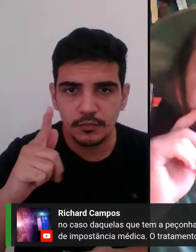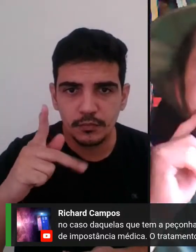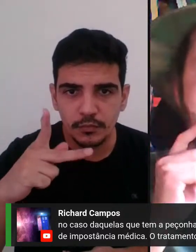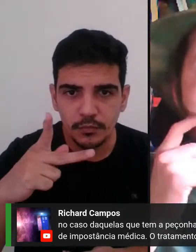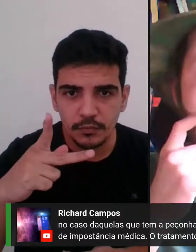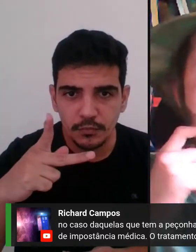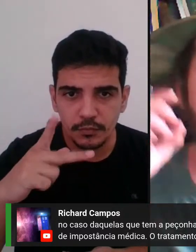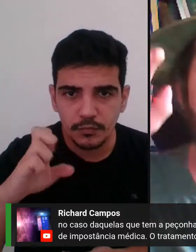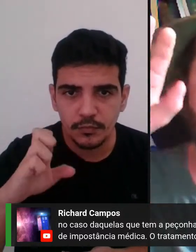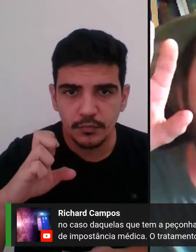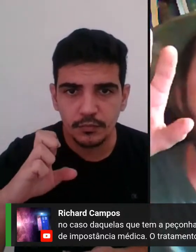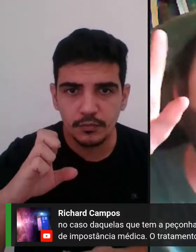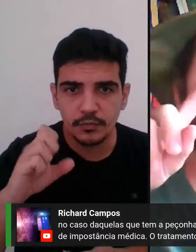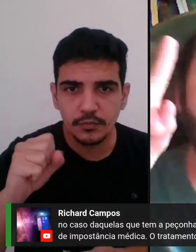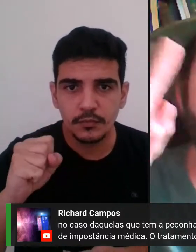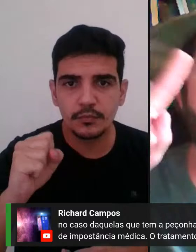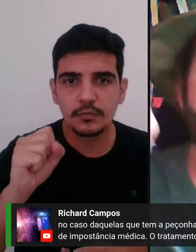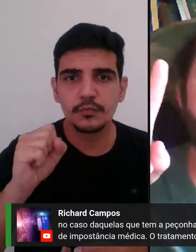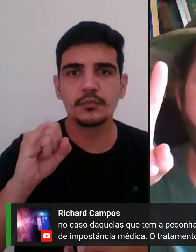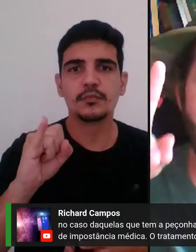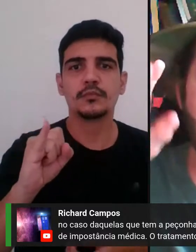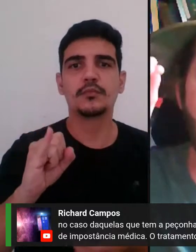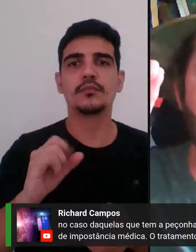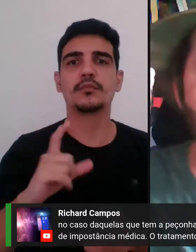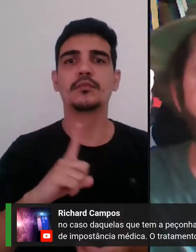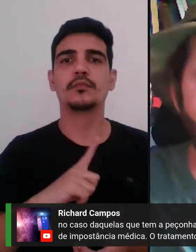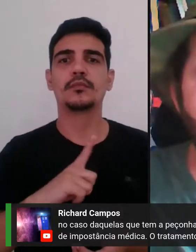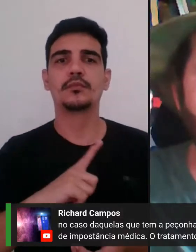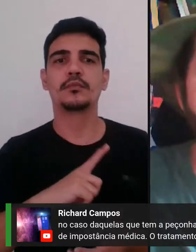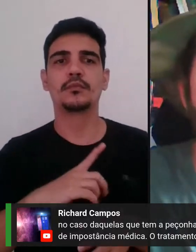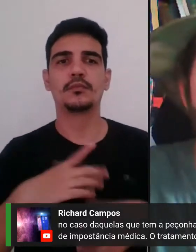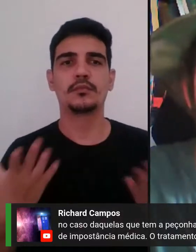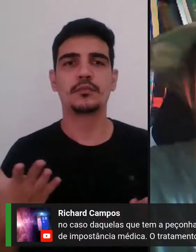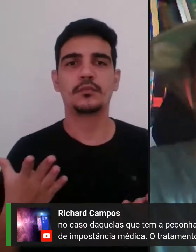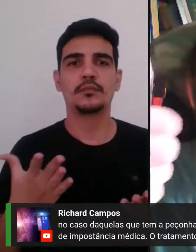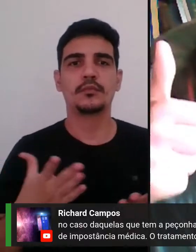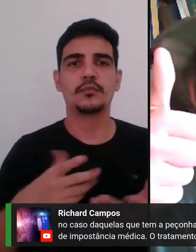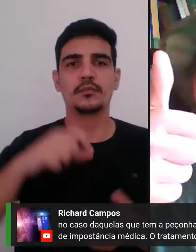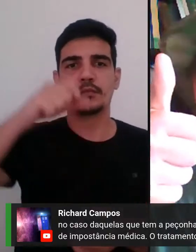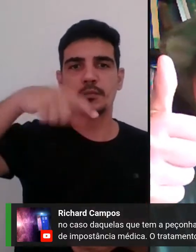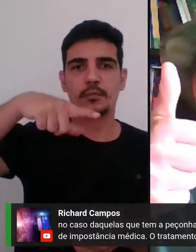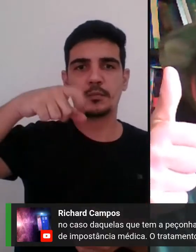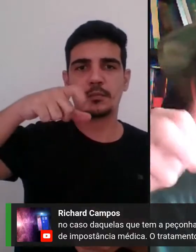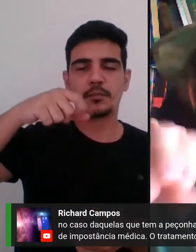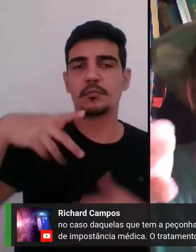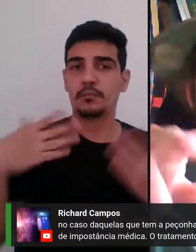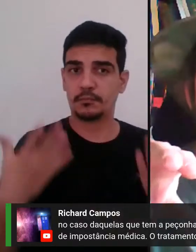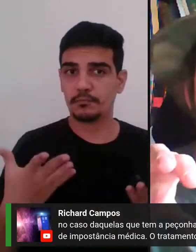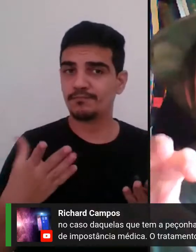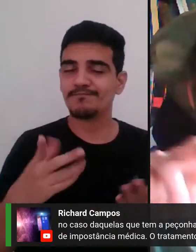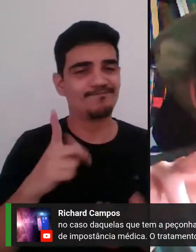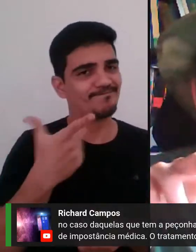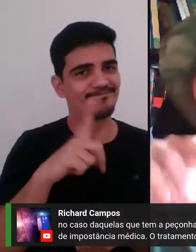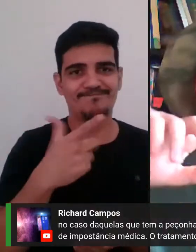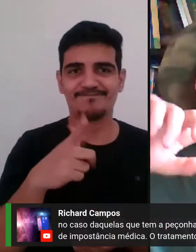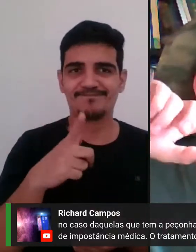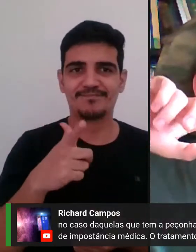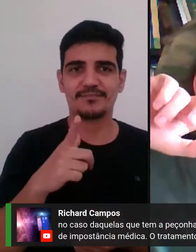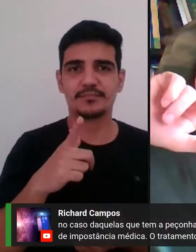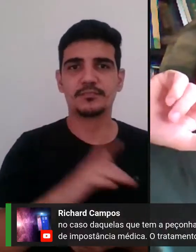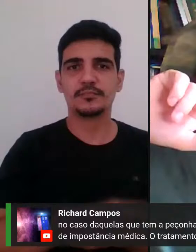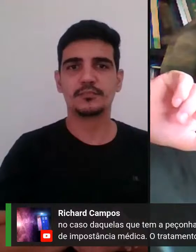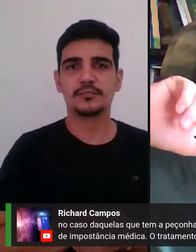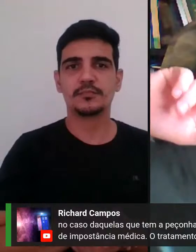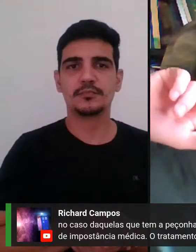seguinte, não tem um soro específico para o colubrídeo, tá? Não tem. Porque aí a Philodra orfestis, ela tem